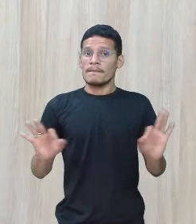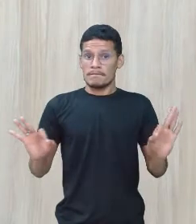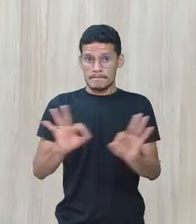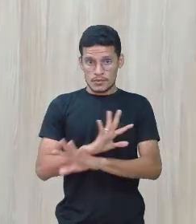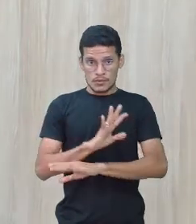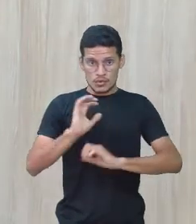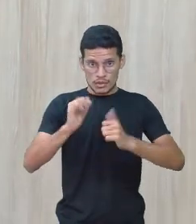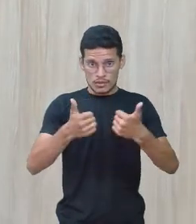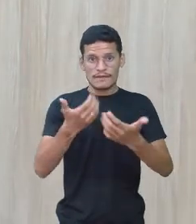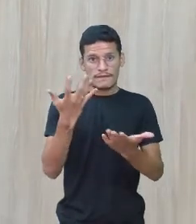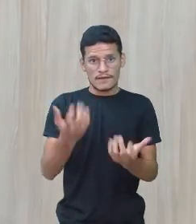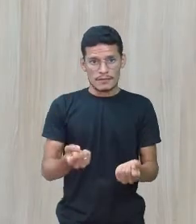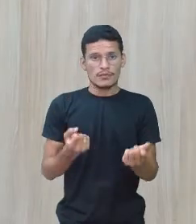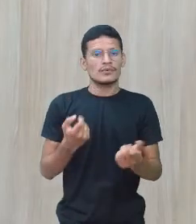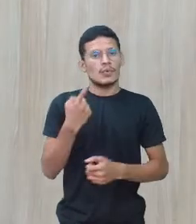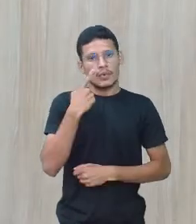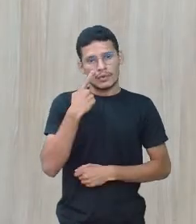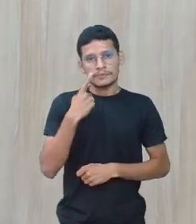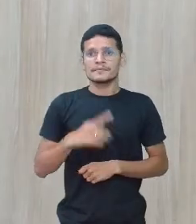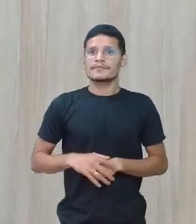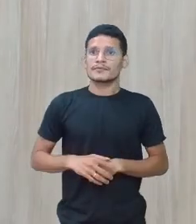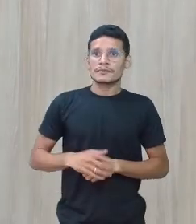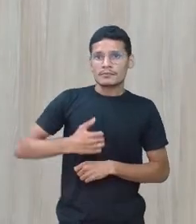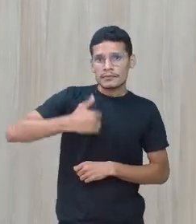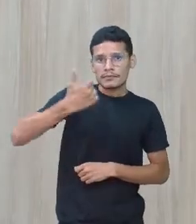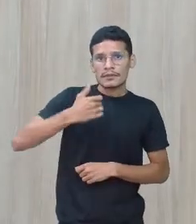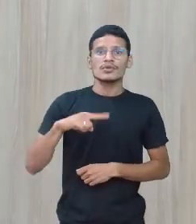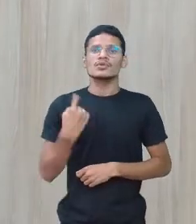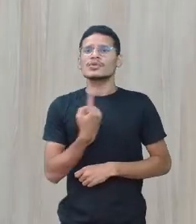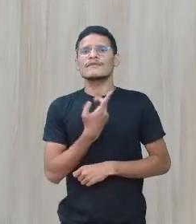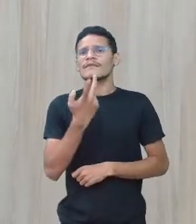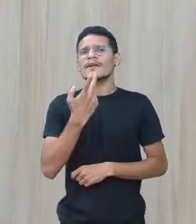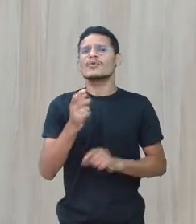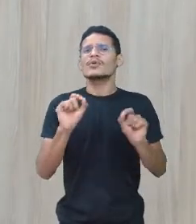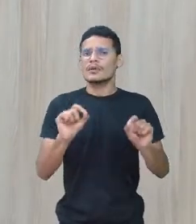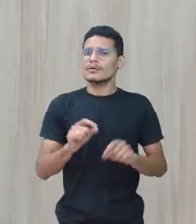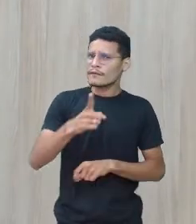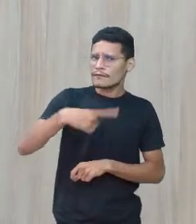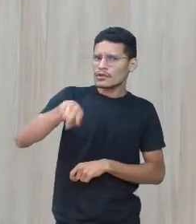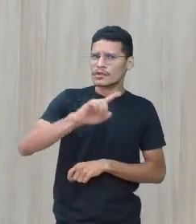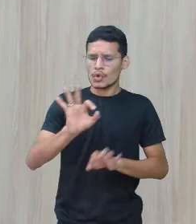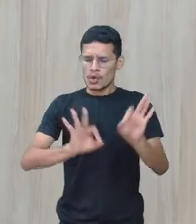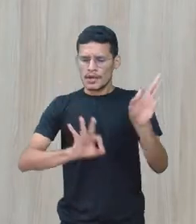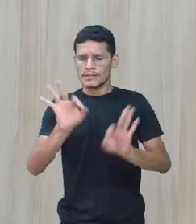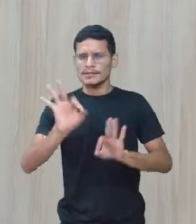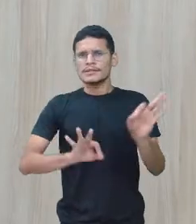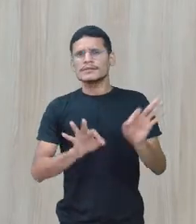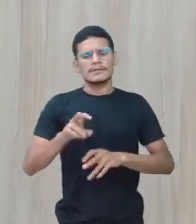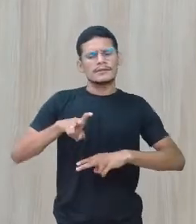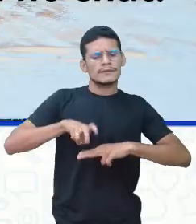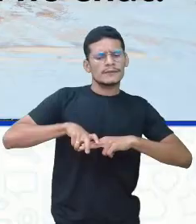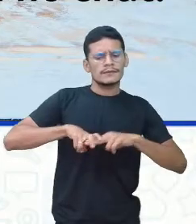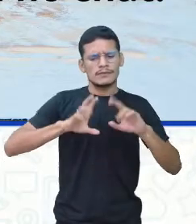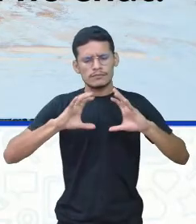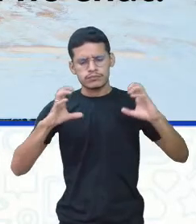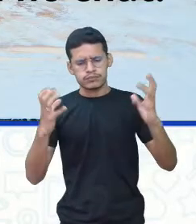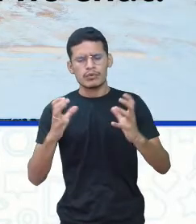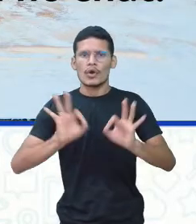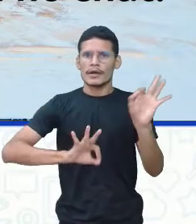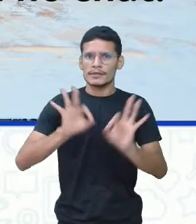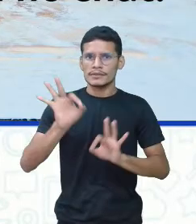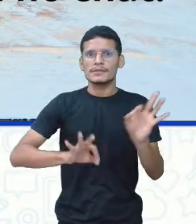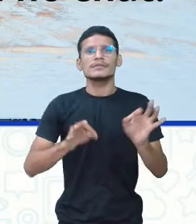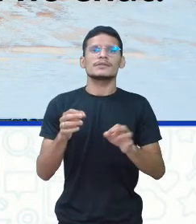Pronto, então vamos lá, certo? Então, primeiro a gente vai fazer o quê? Se organizar. Então, ajeite no sofá, na cadeira,